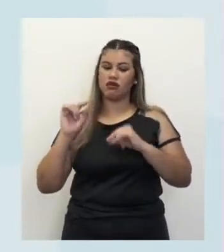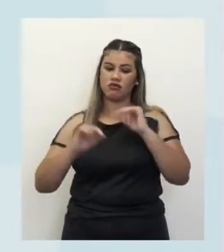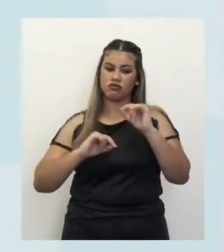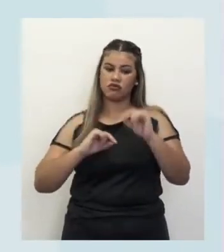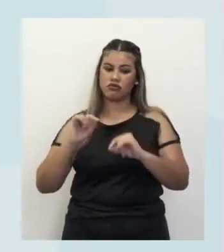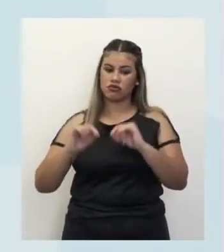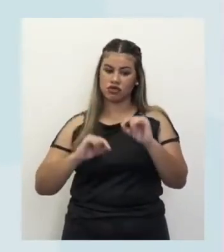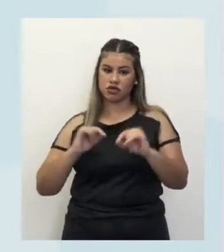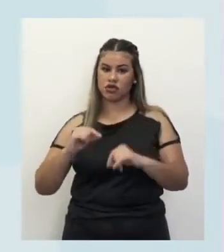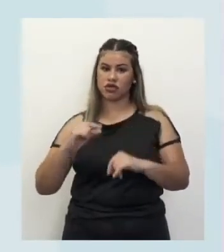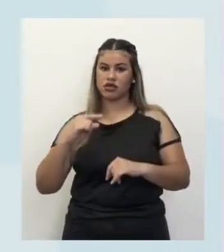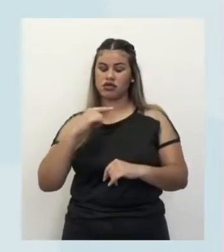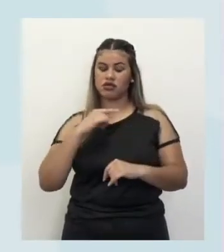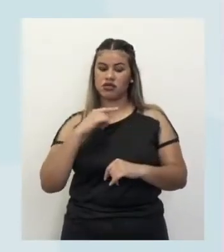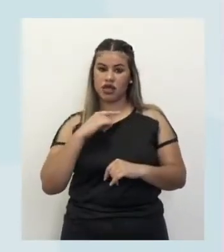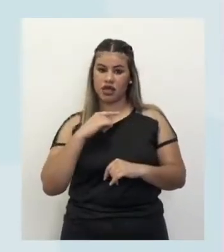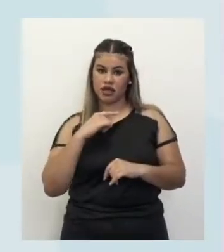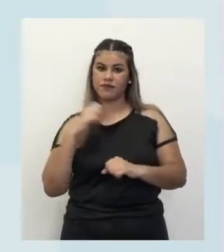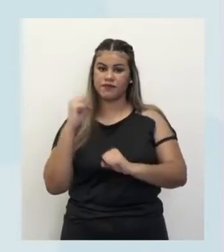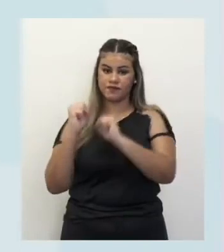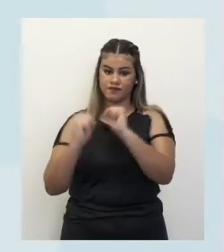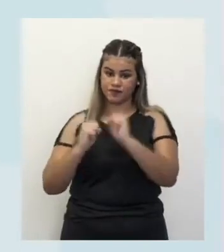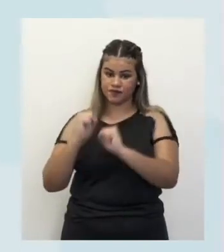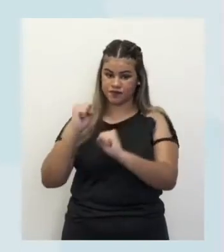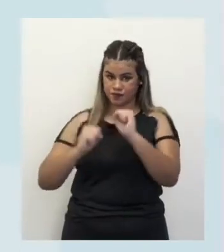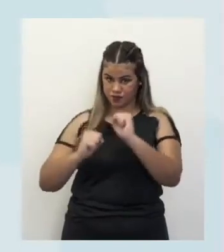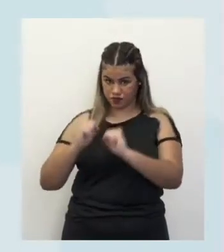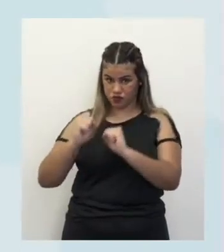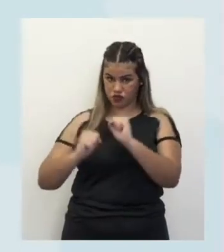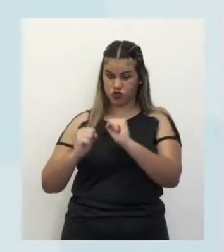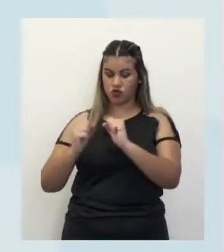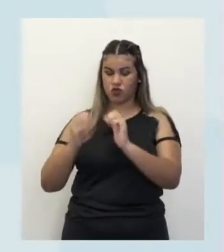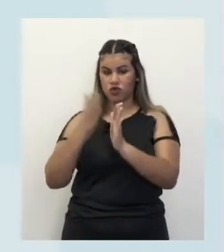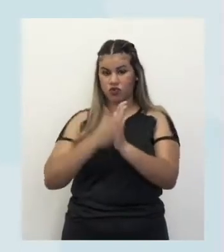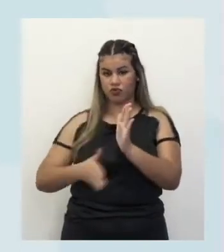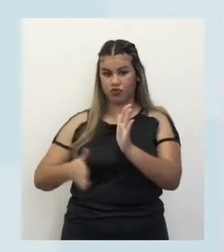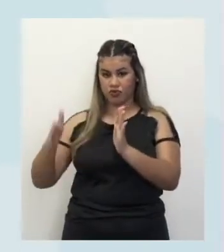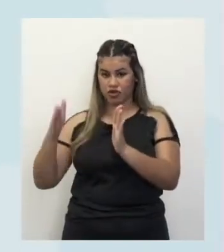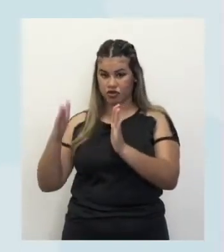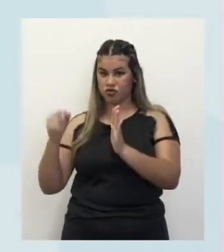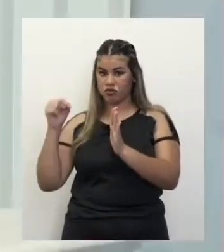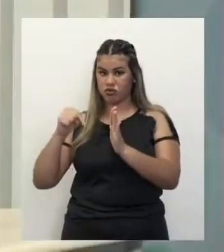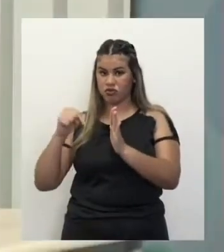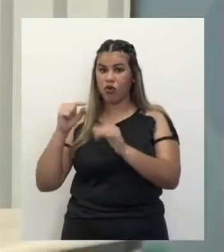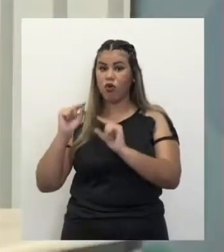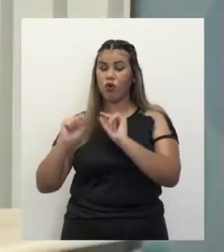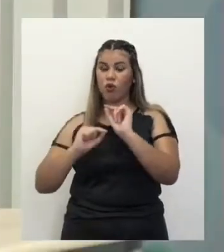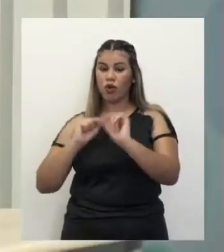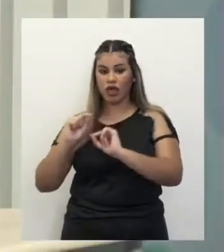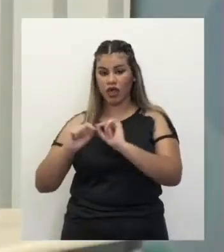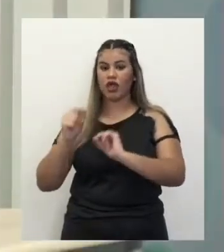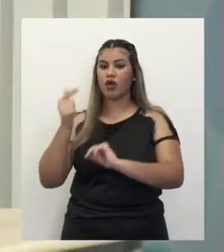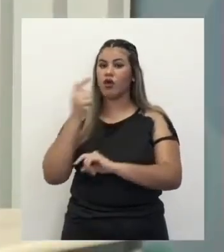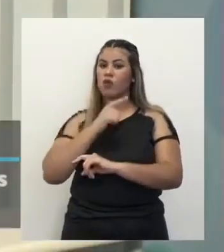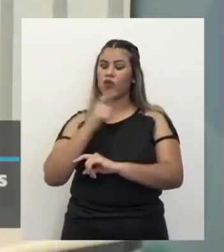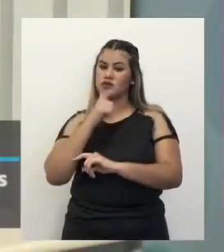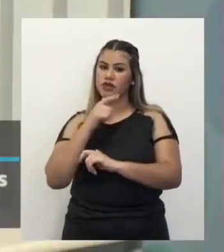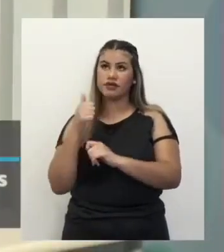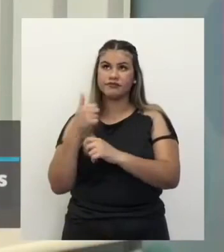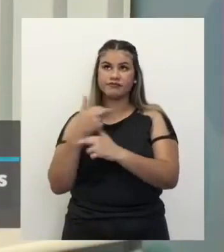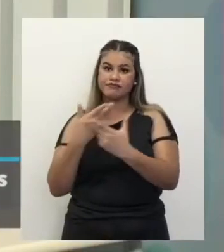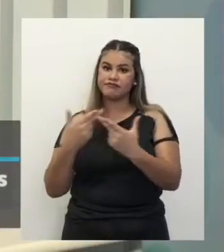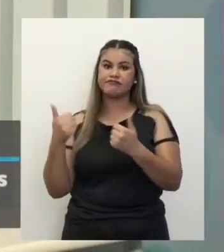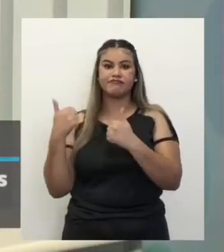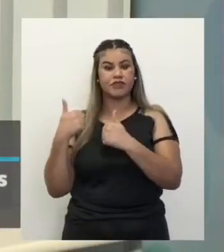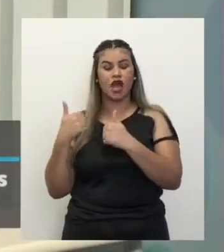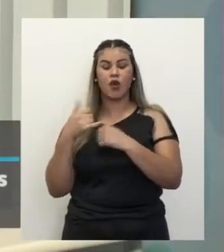atrai uma determinada indústria e por um determinado período de tempo ela acaba concedendo alguns benefícios,